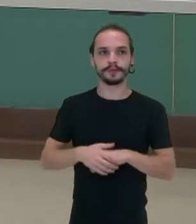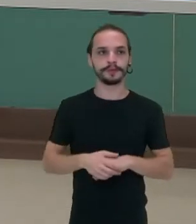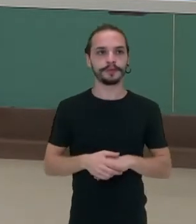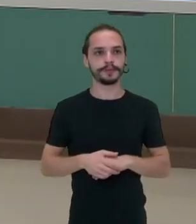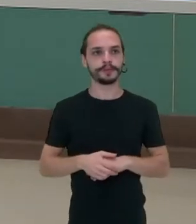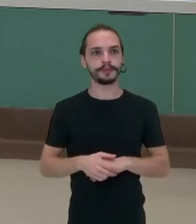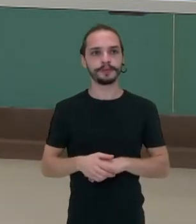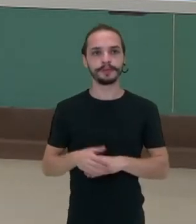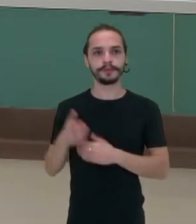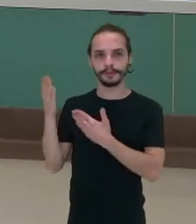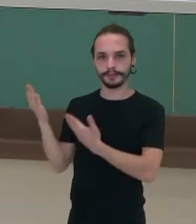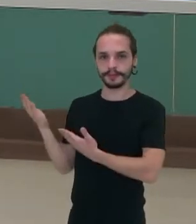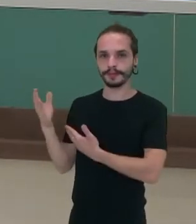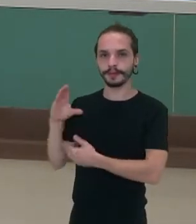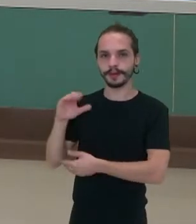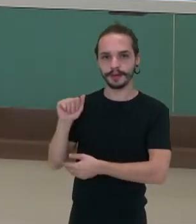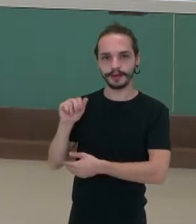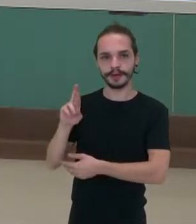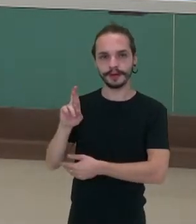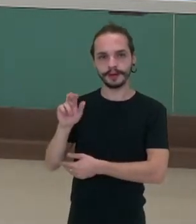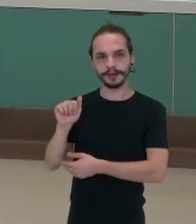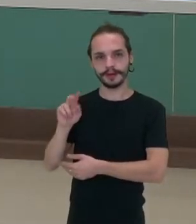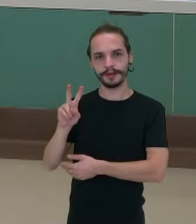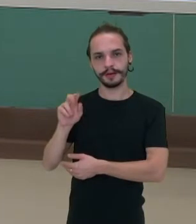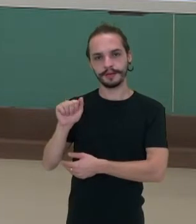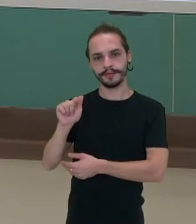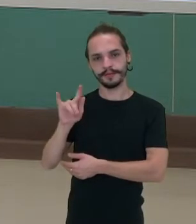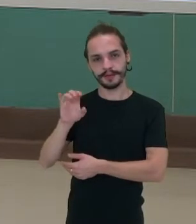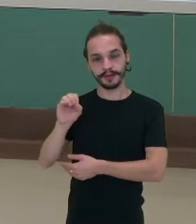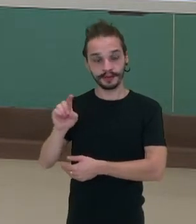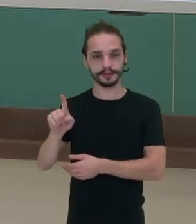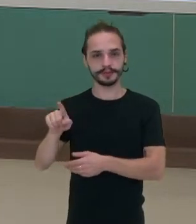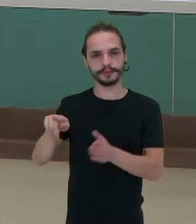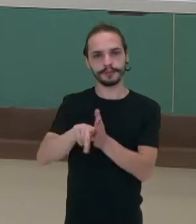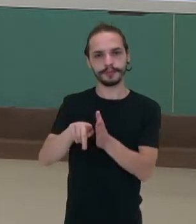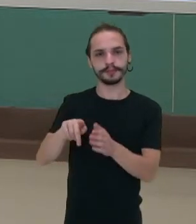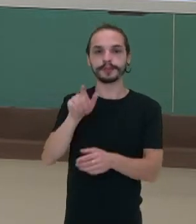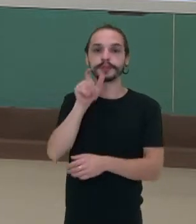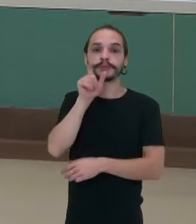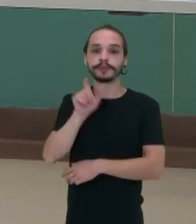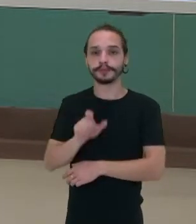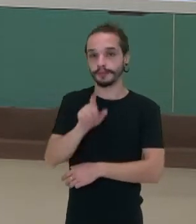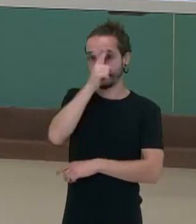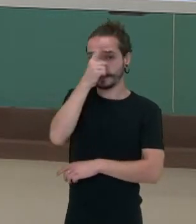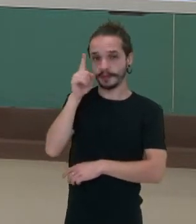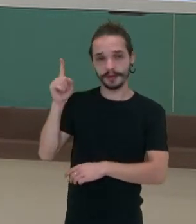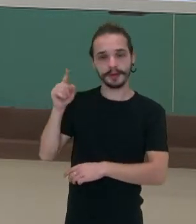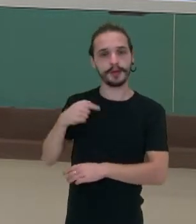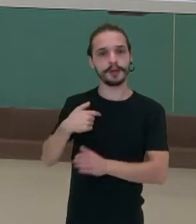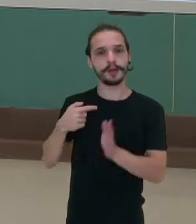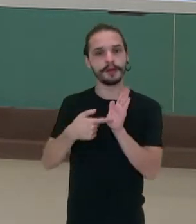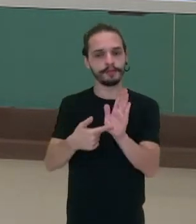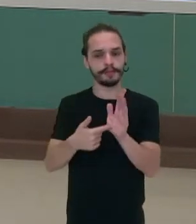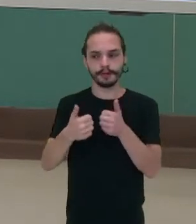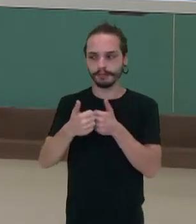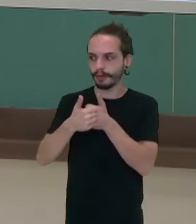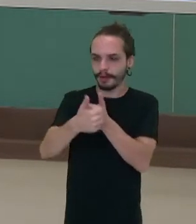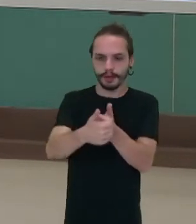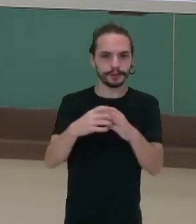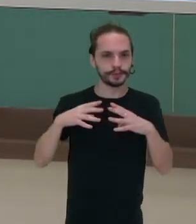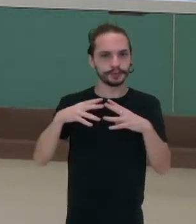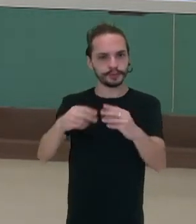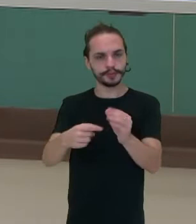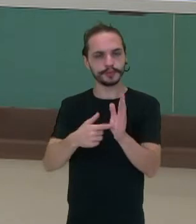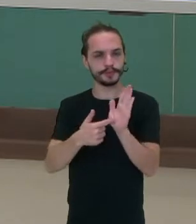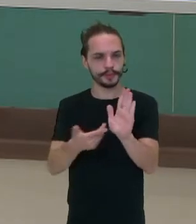que Caravaggio ele veio lá da cidade de Caravaggio, perto de Milão, e ele vai se tornar um referencial para todos os pintores que eu vou passar para frente agora para vocês. Ou seja, ele vai fazer o quê?